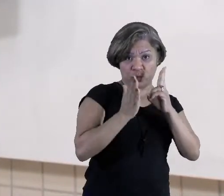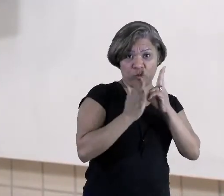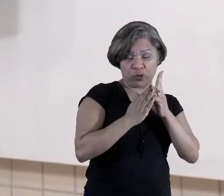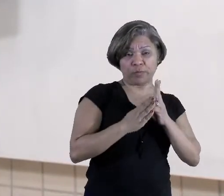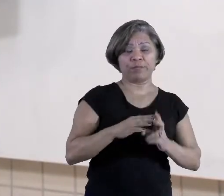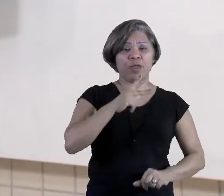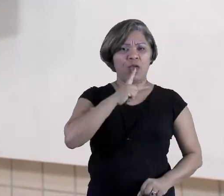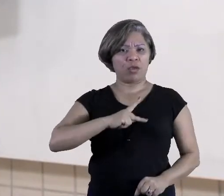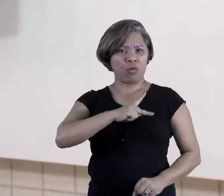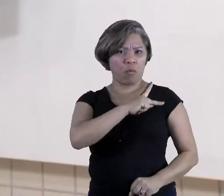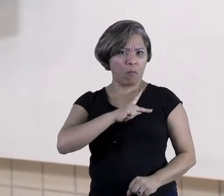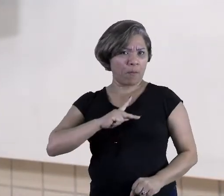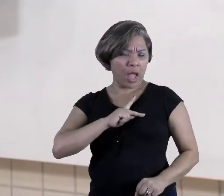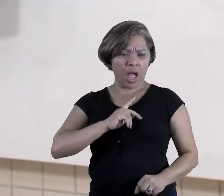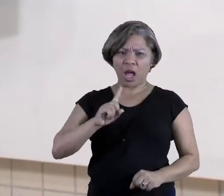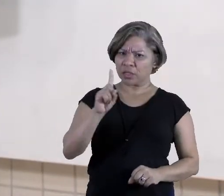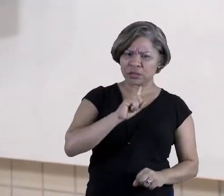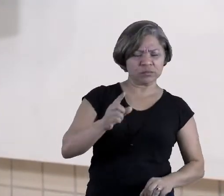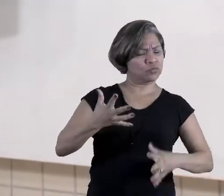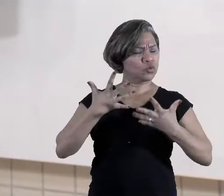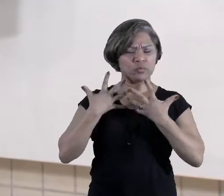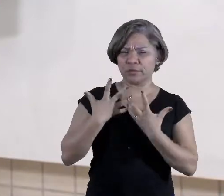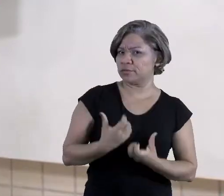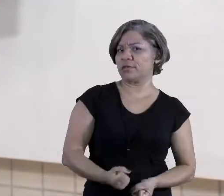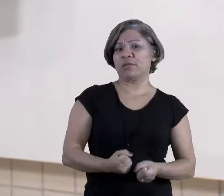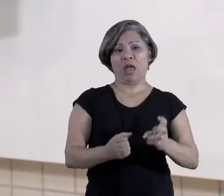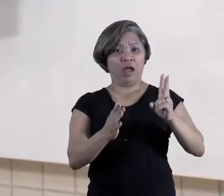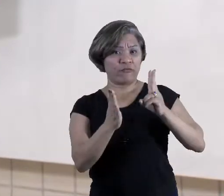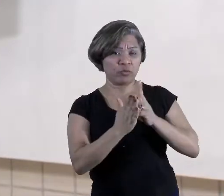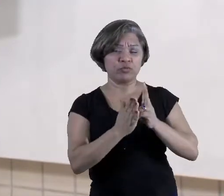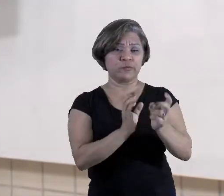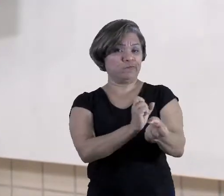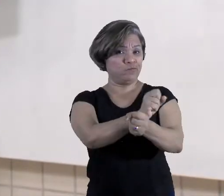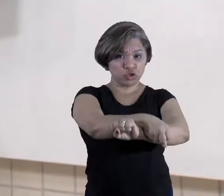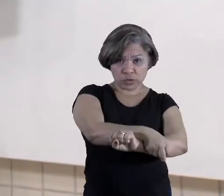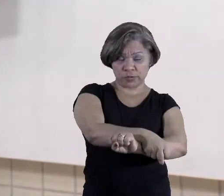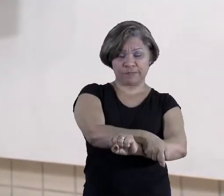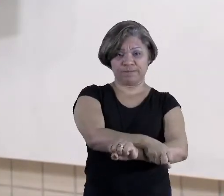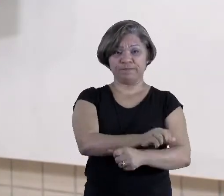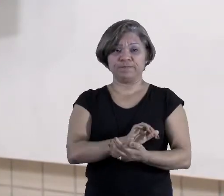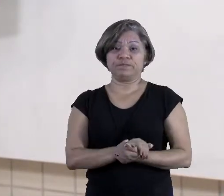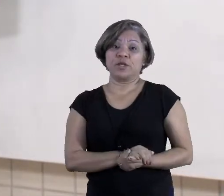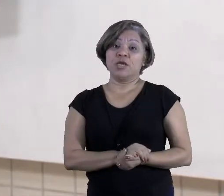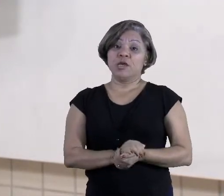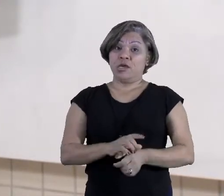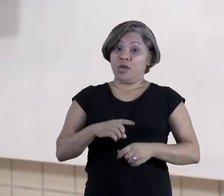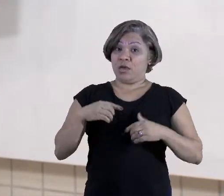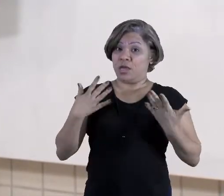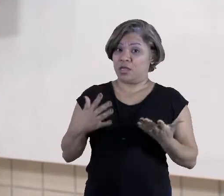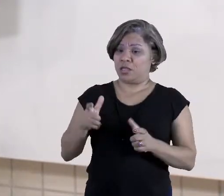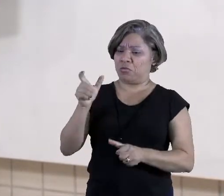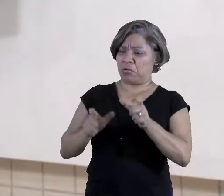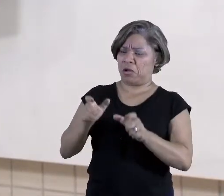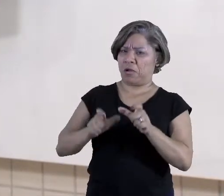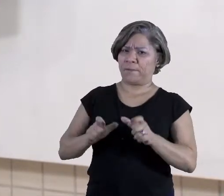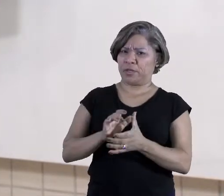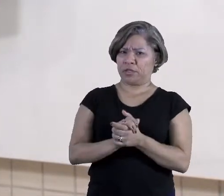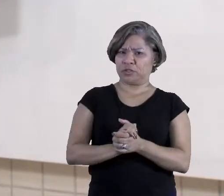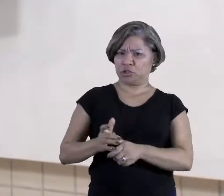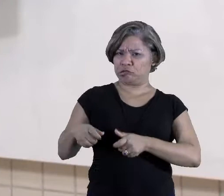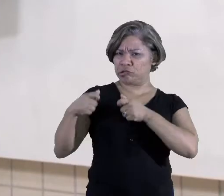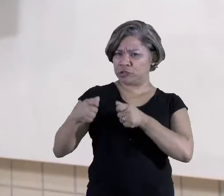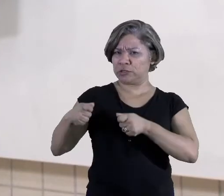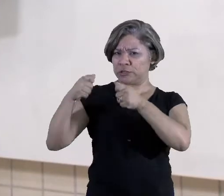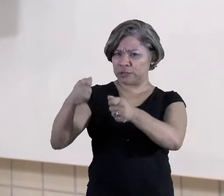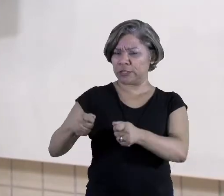a escravização, não permitia que os índios fossem escravizados. Então esses revoltosos também vão entrar em conflito